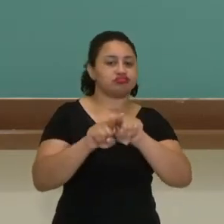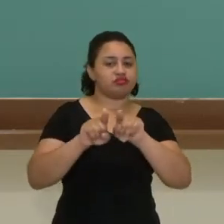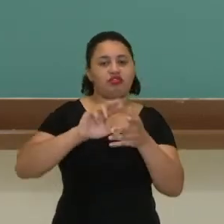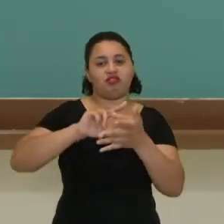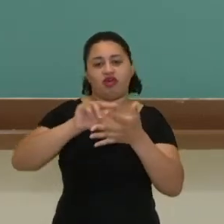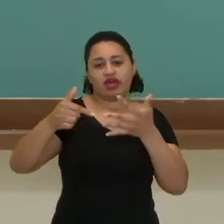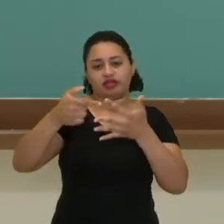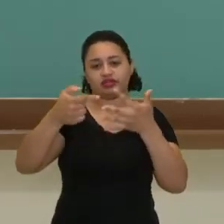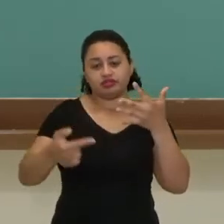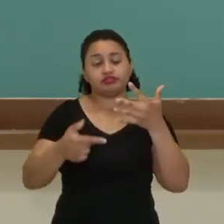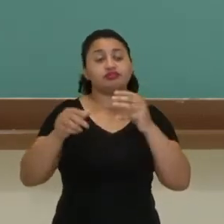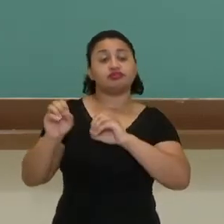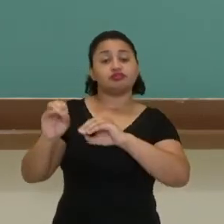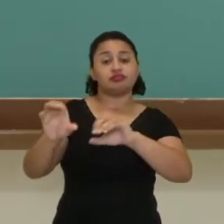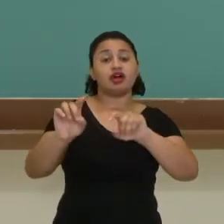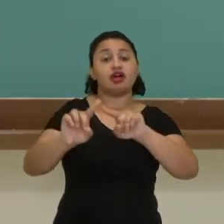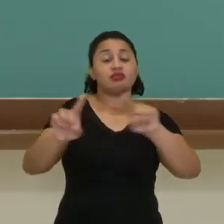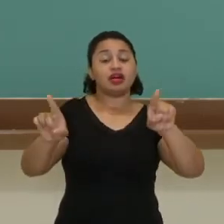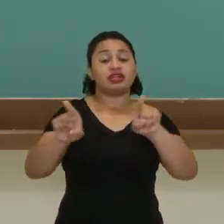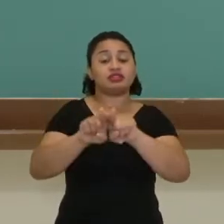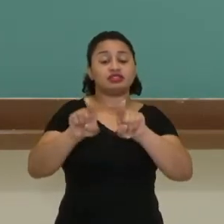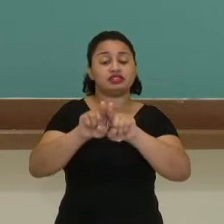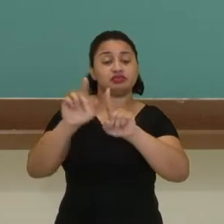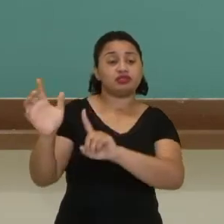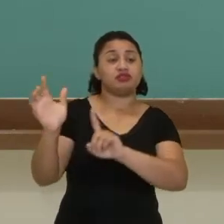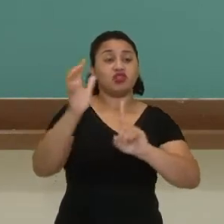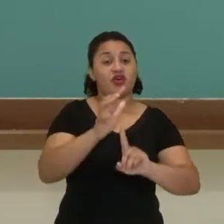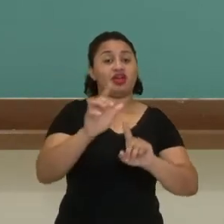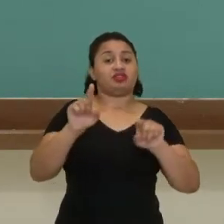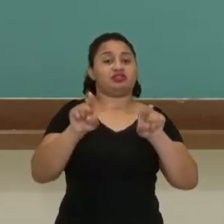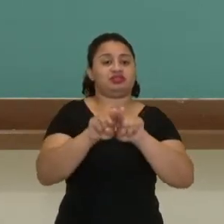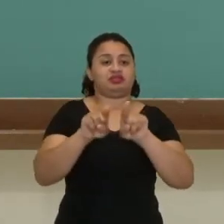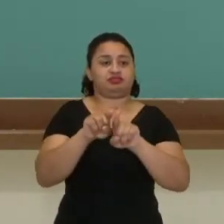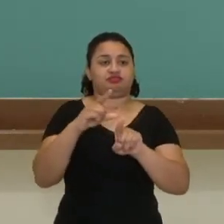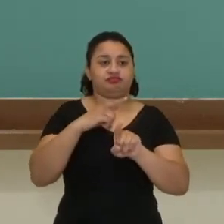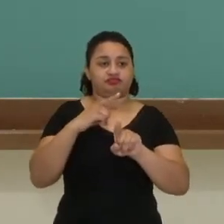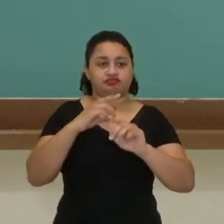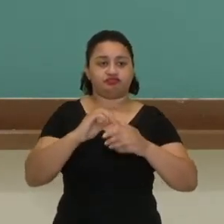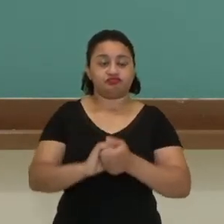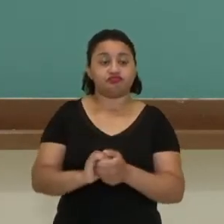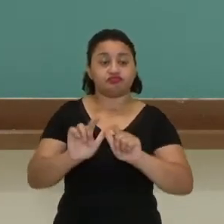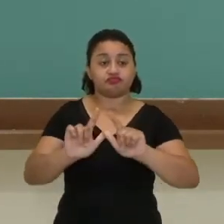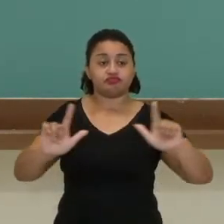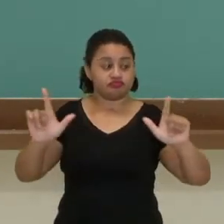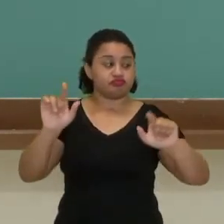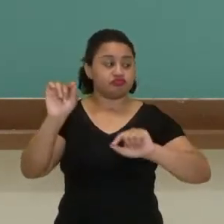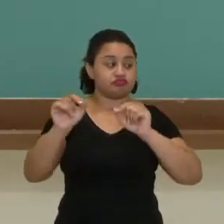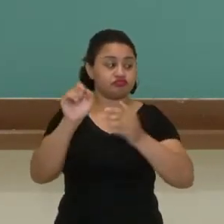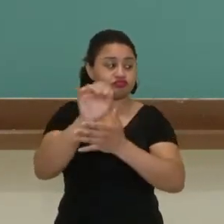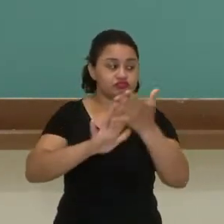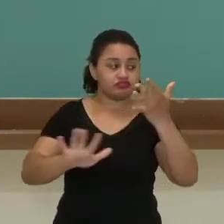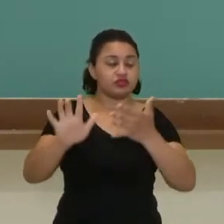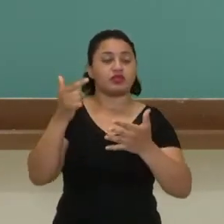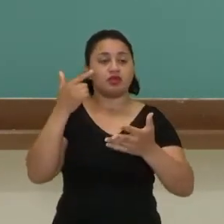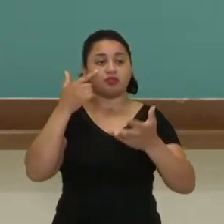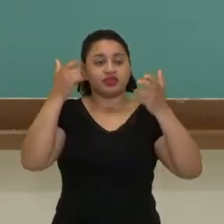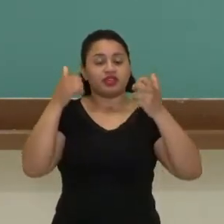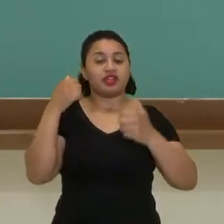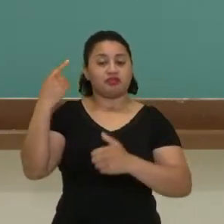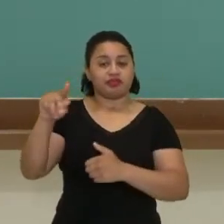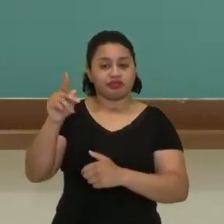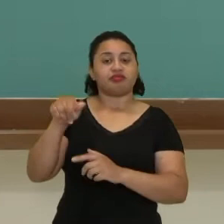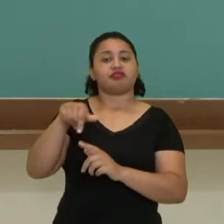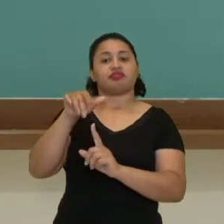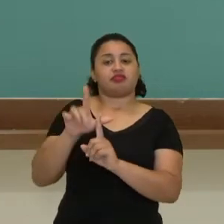etc. Mas ele também acaba se influenciando pelo movimento, ok? A gente tem essa obra aqui de Edouard Manet, que é uma das